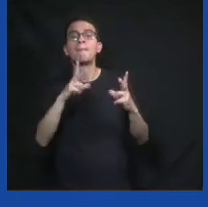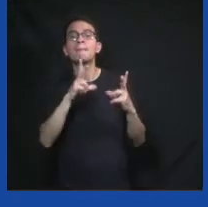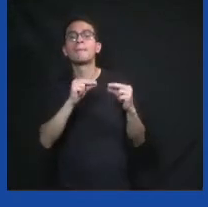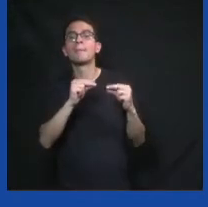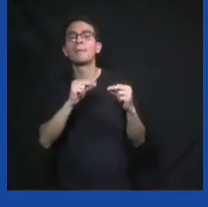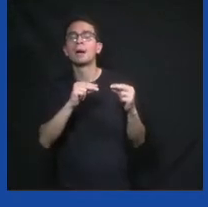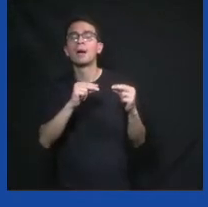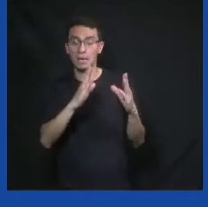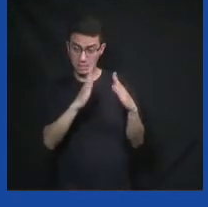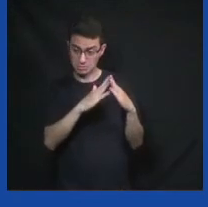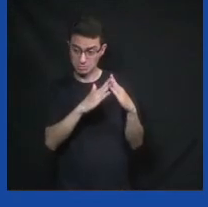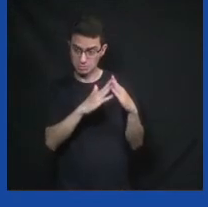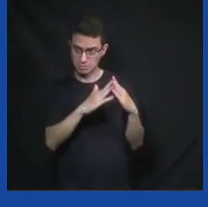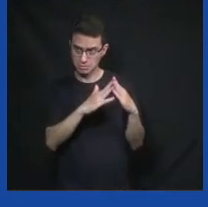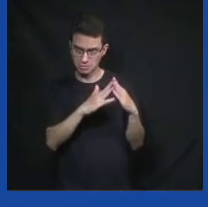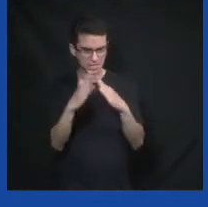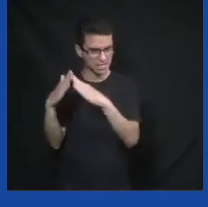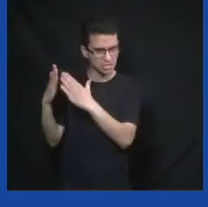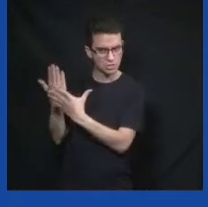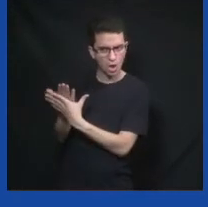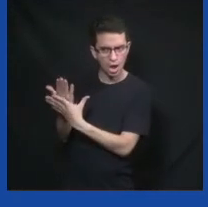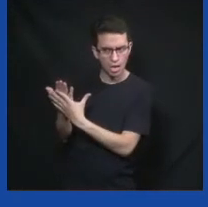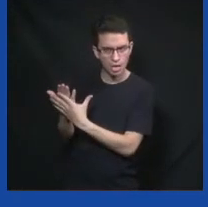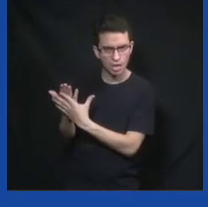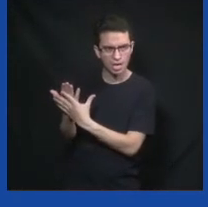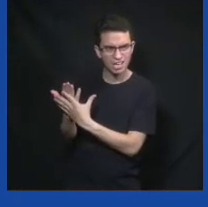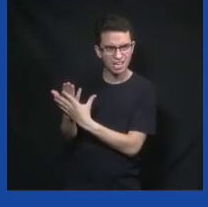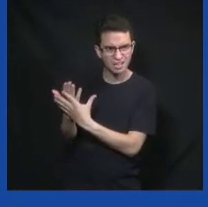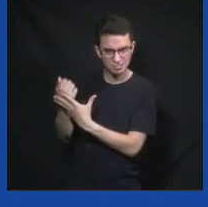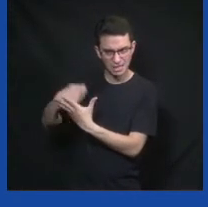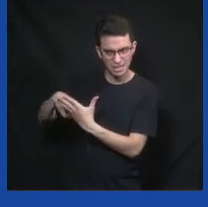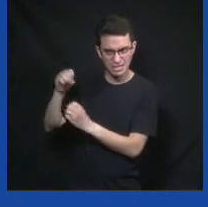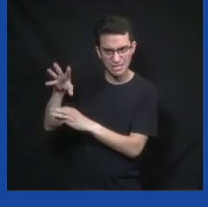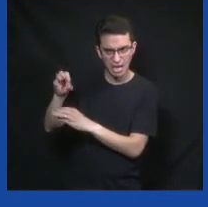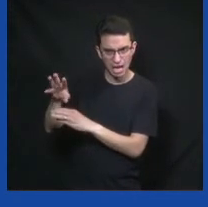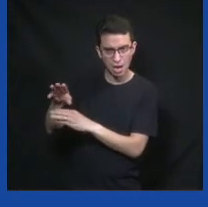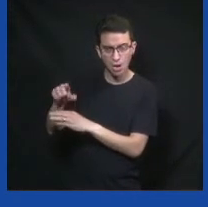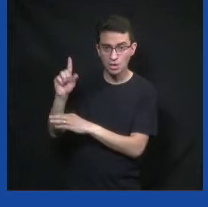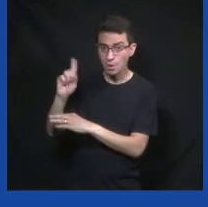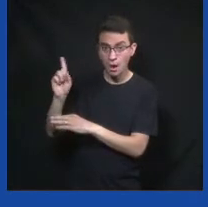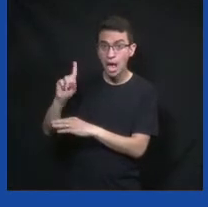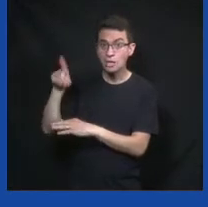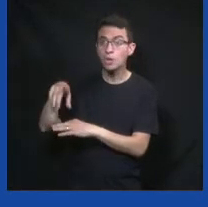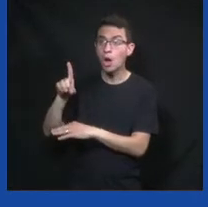escola nós precisamos ensinar religião. Oi? Hein?